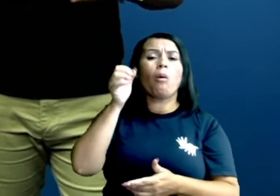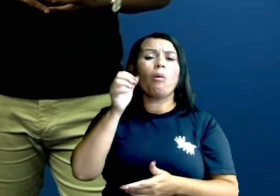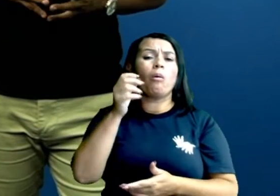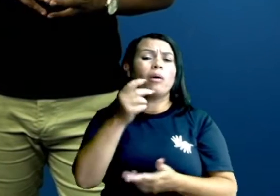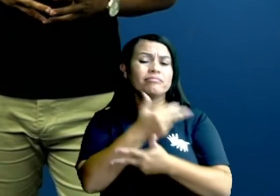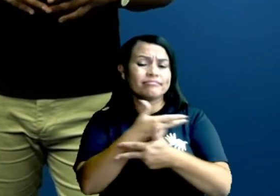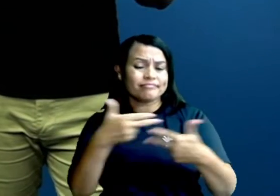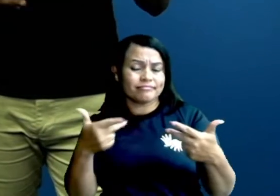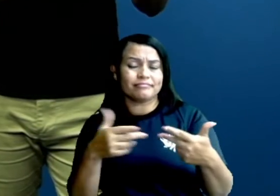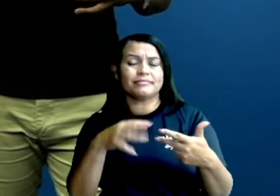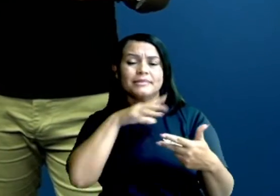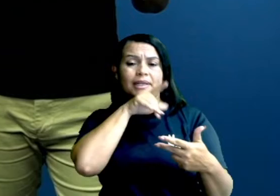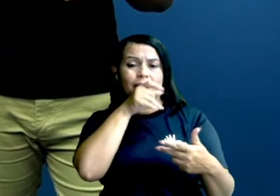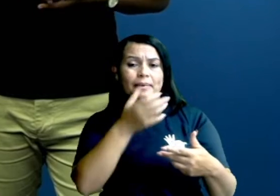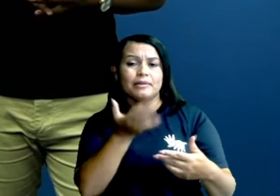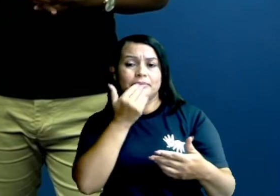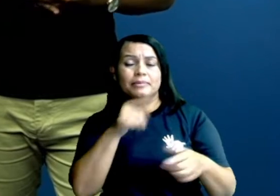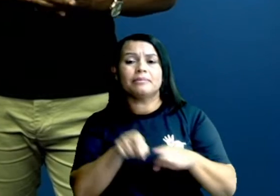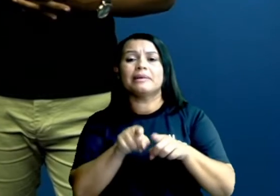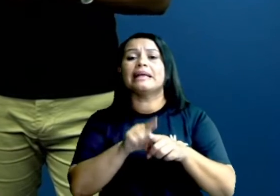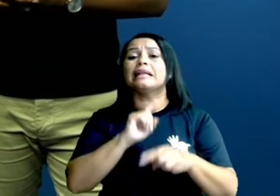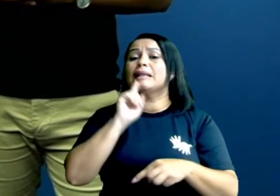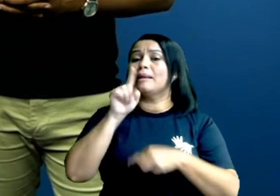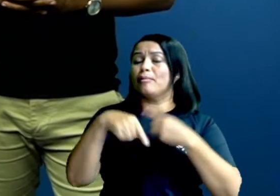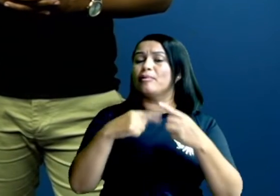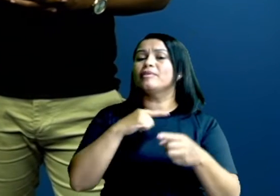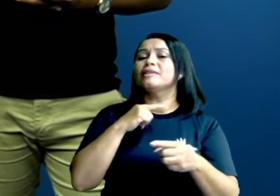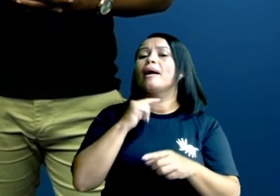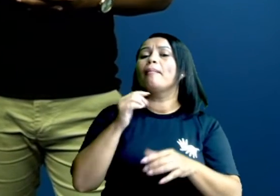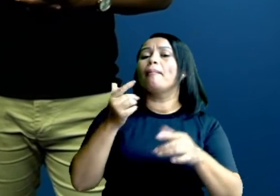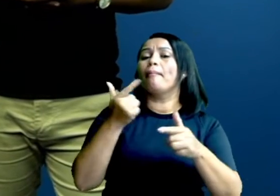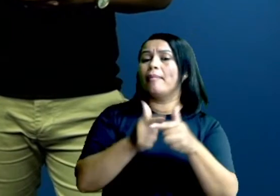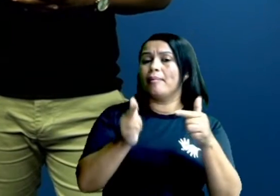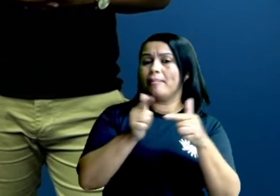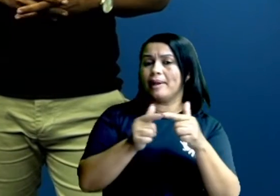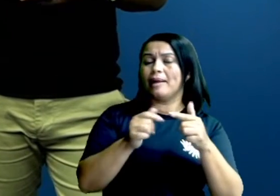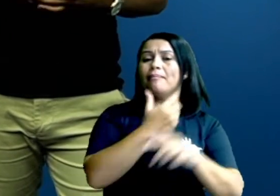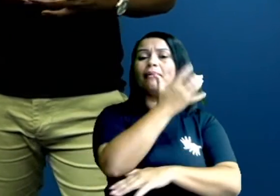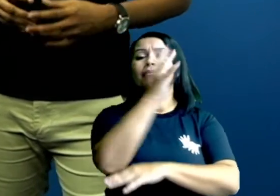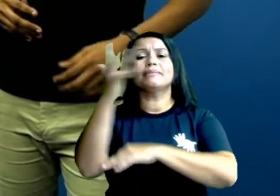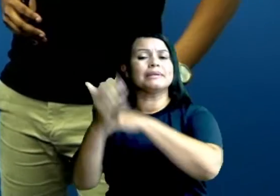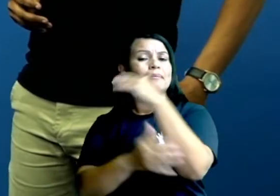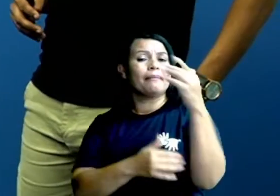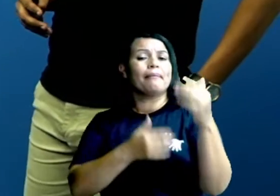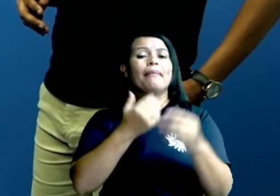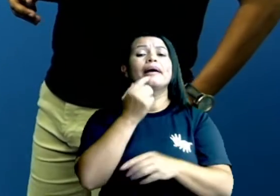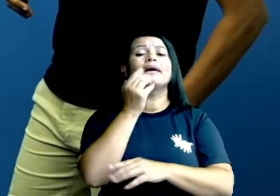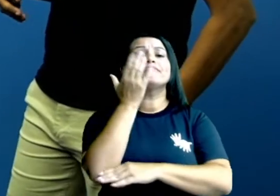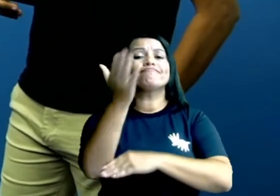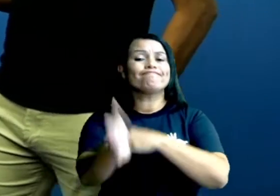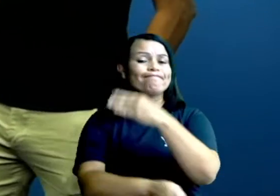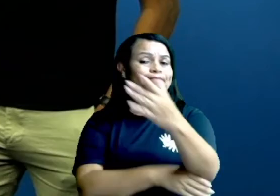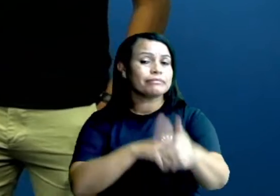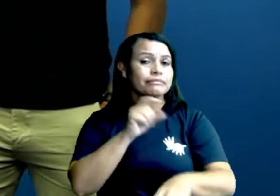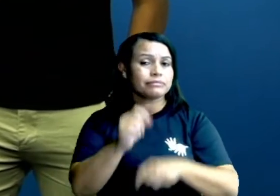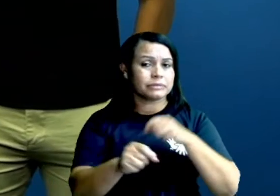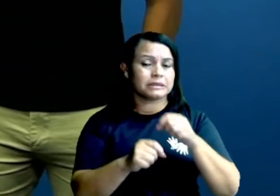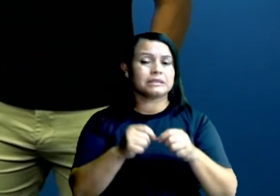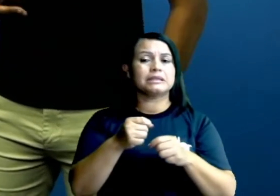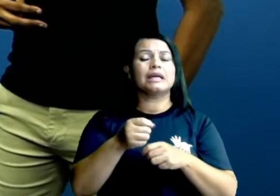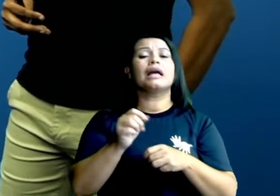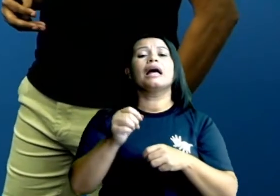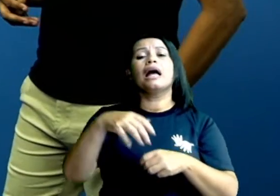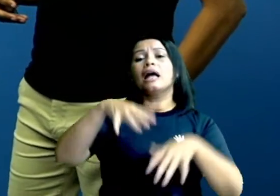de ações que vão trazer prejuízos no sentido do desmatamento para a floresta amazônica e, logicamente, a gente tem, né, algo